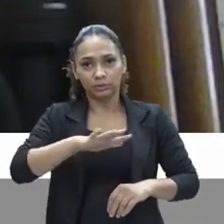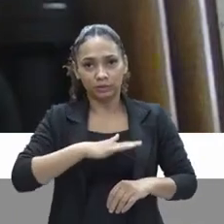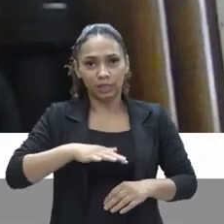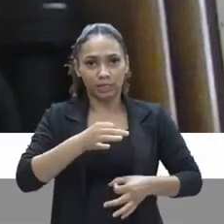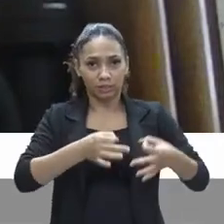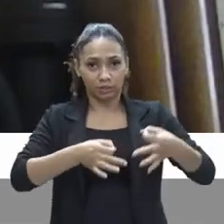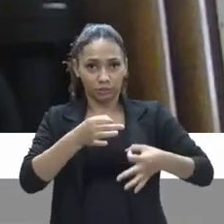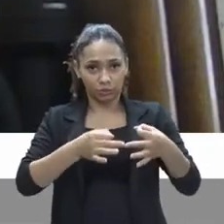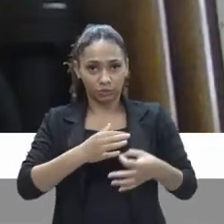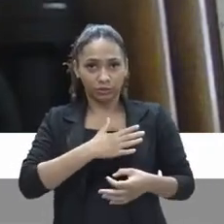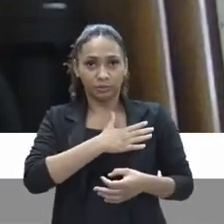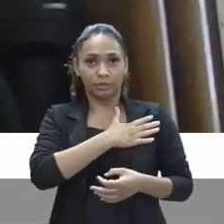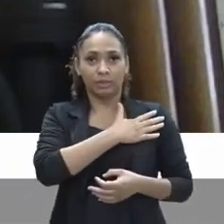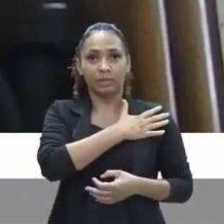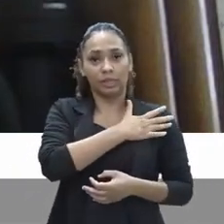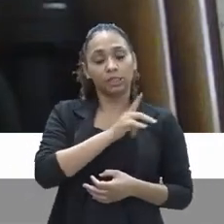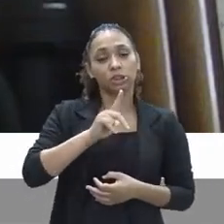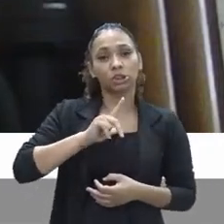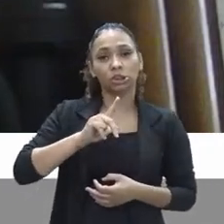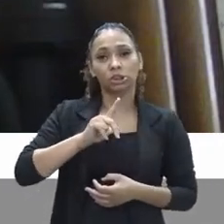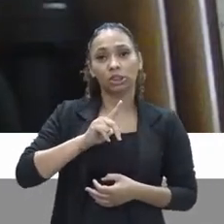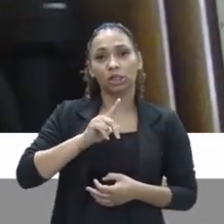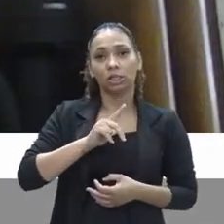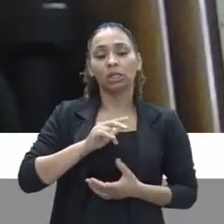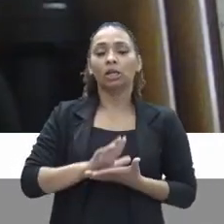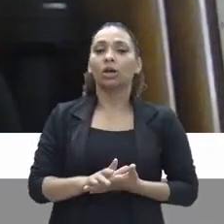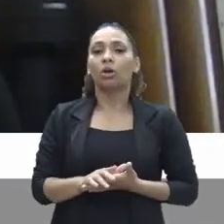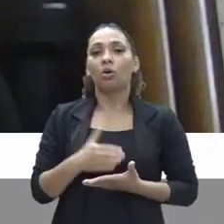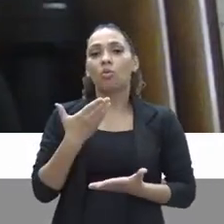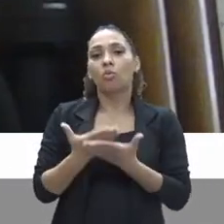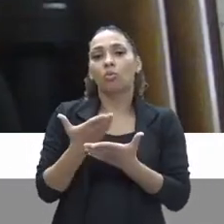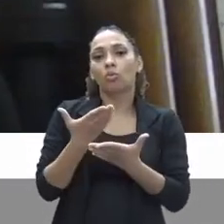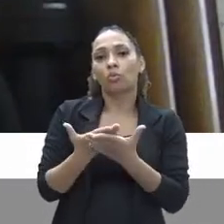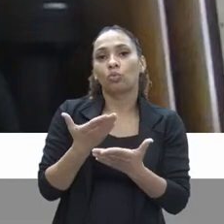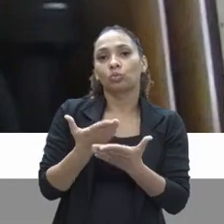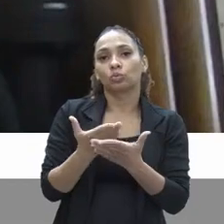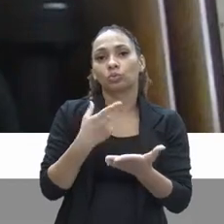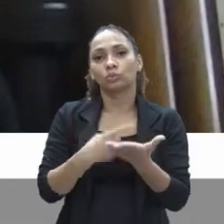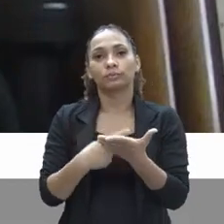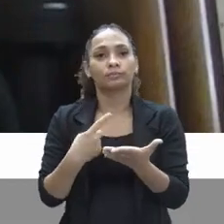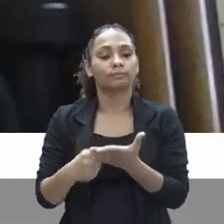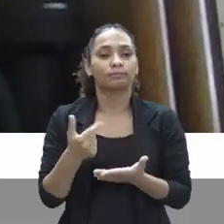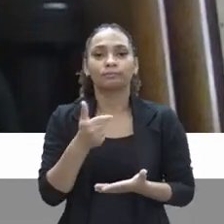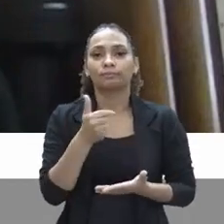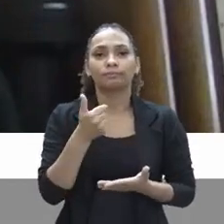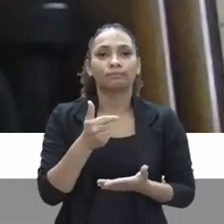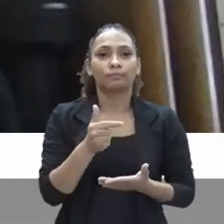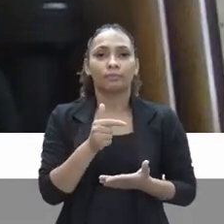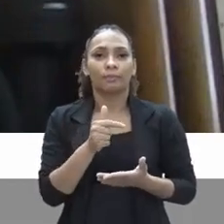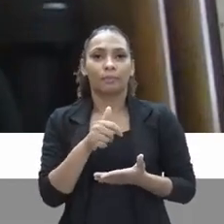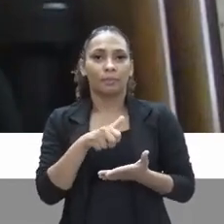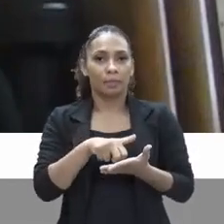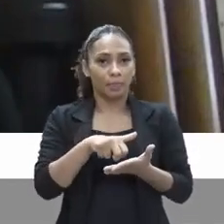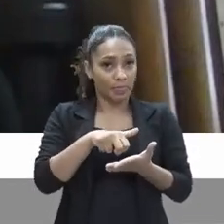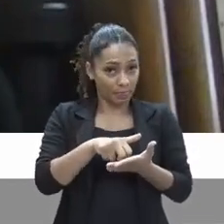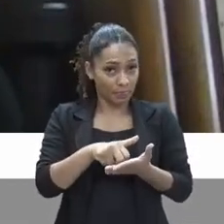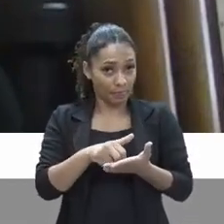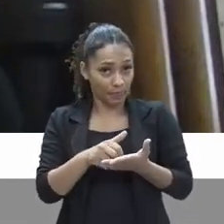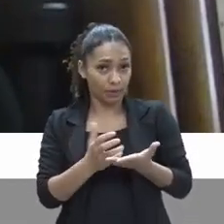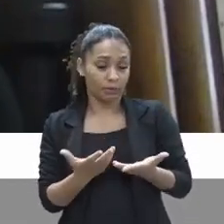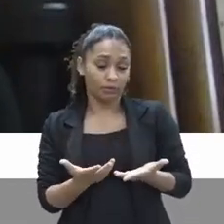da União, um estudo sobre o acordo de não persecução penal e os